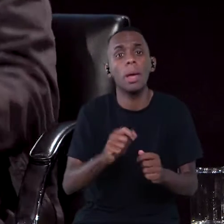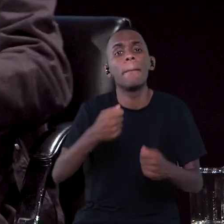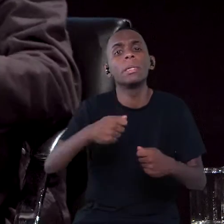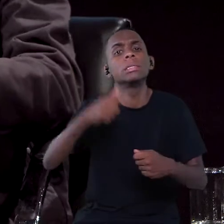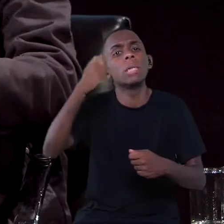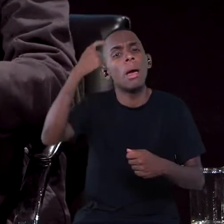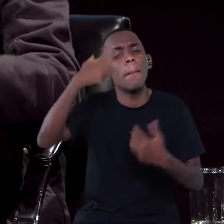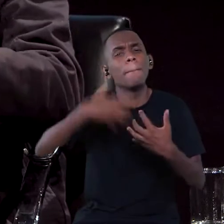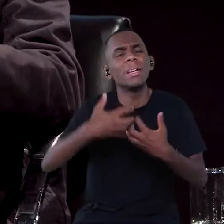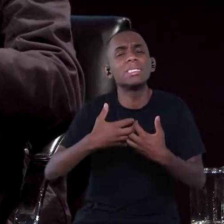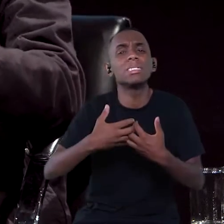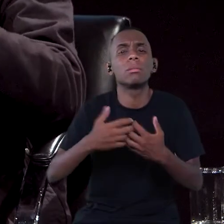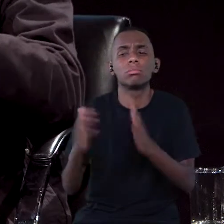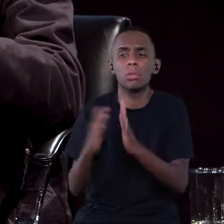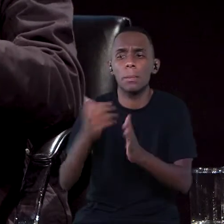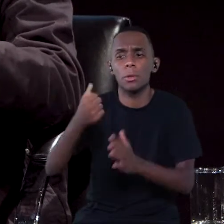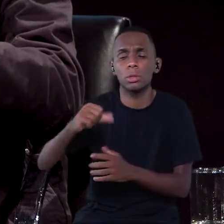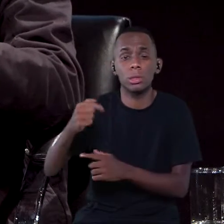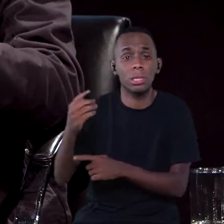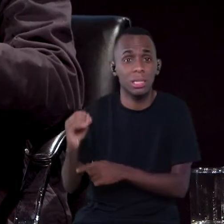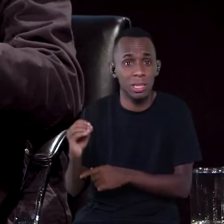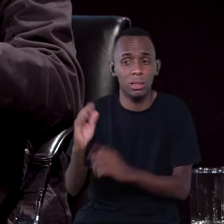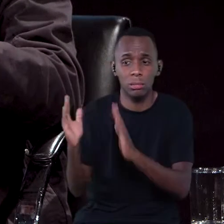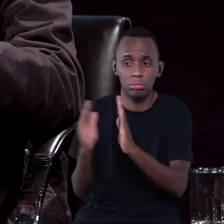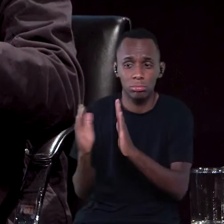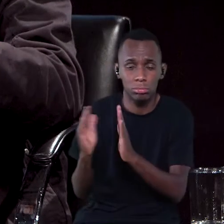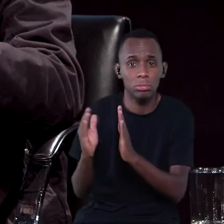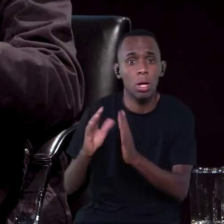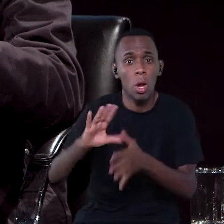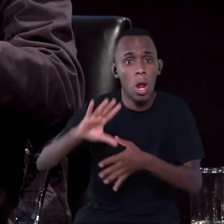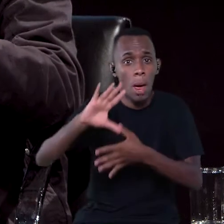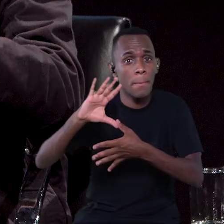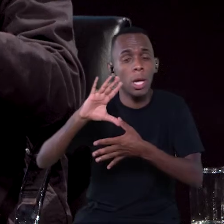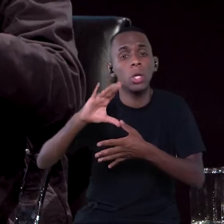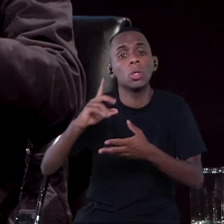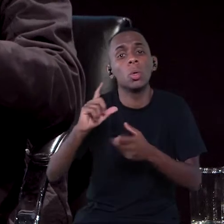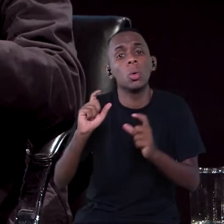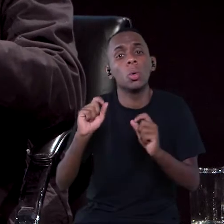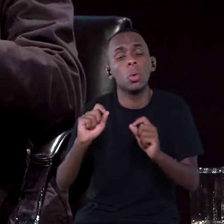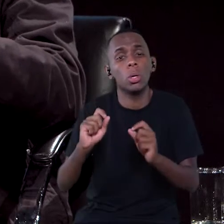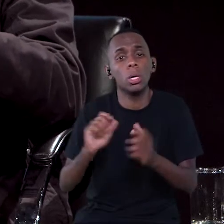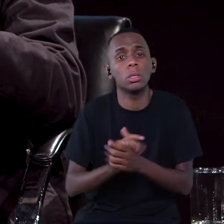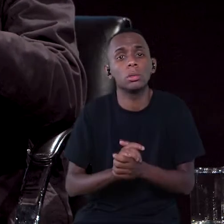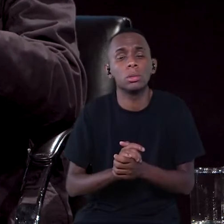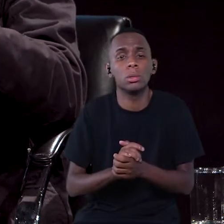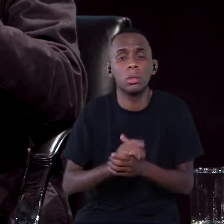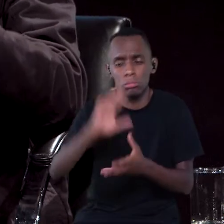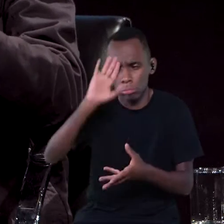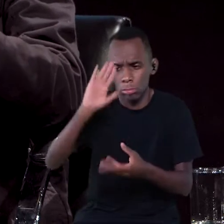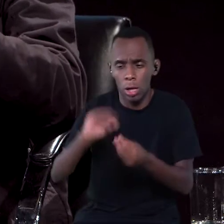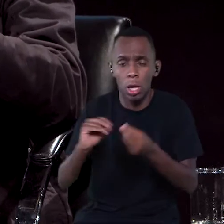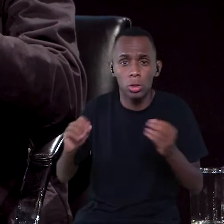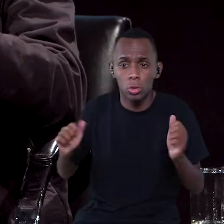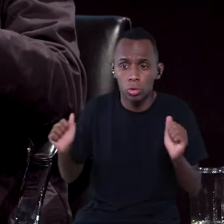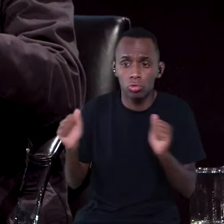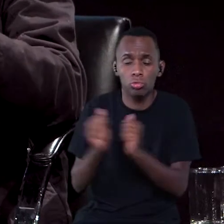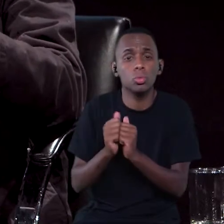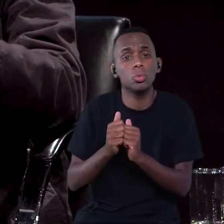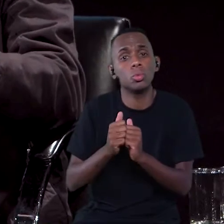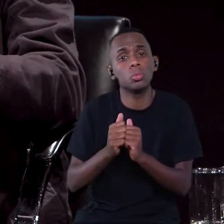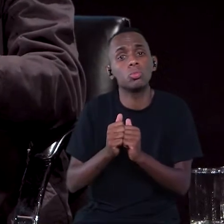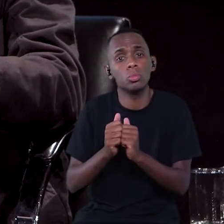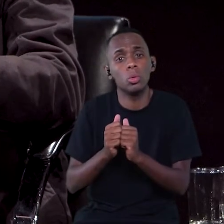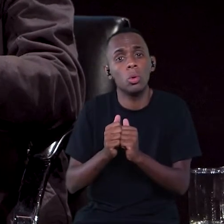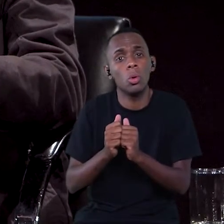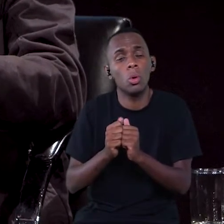gente tem que pensar que a década de 70, no continente latino-americano, está tentando fazer um rescaldo de 2 décadas e meia, quase, de